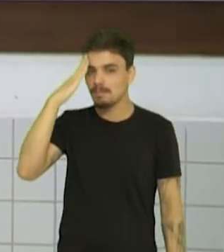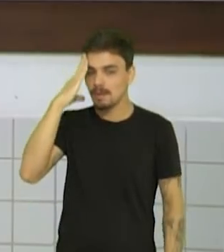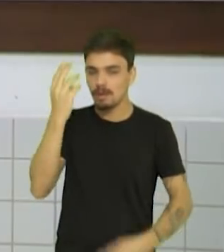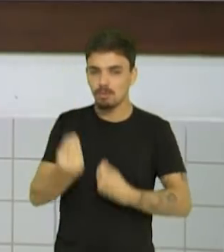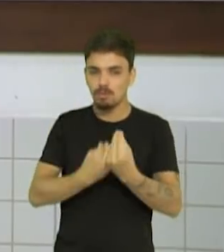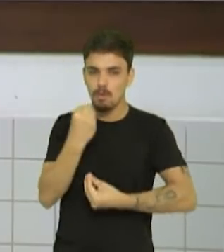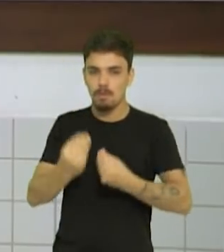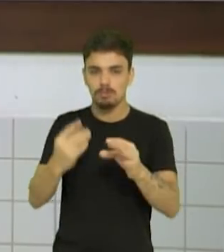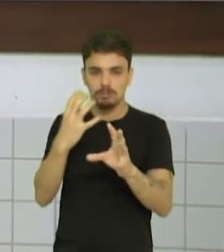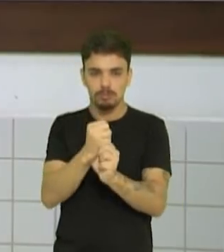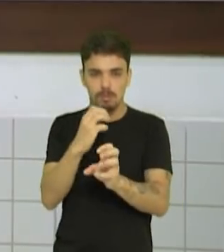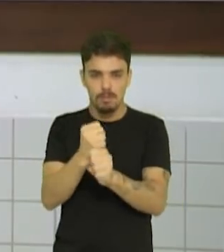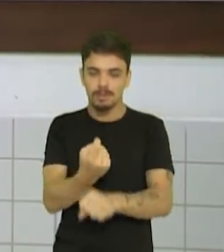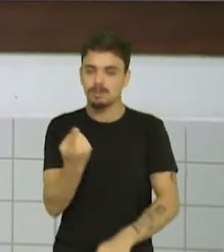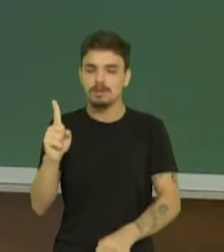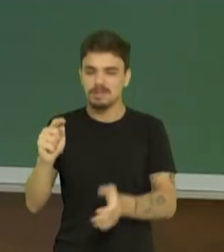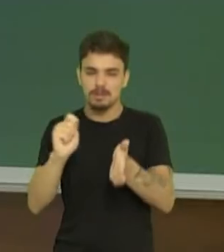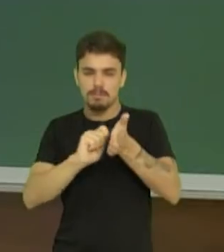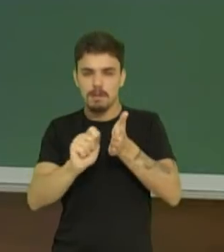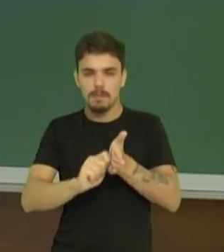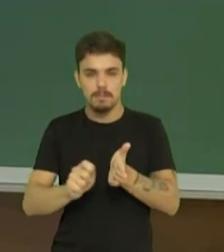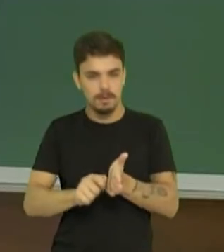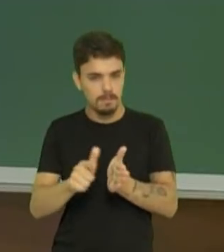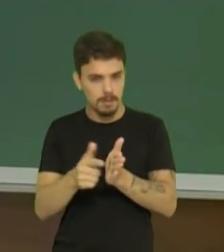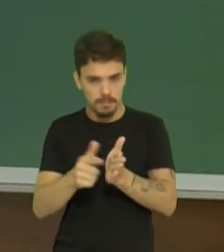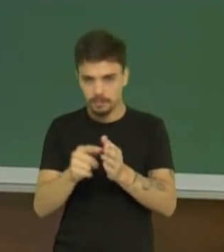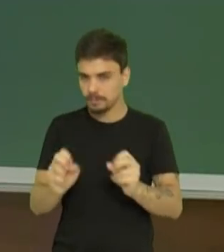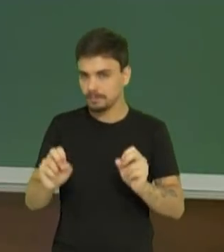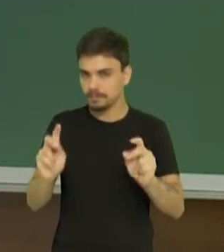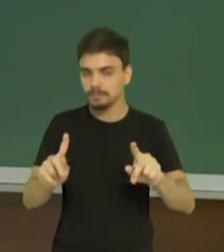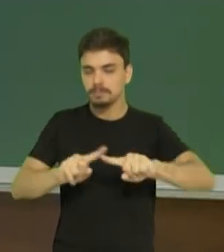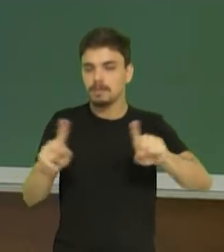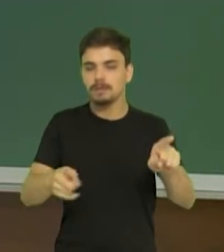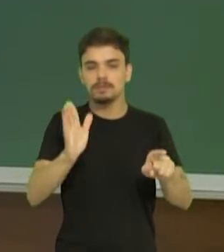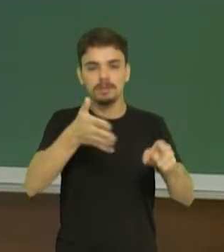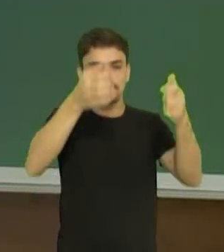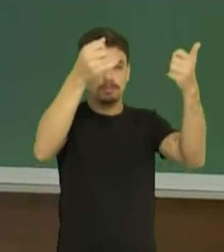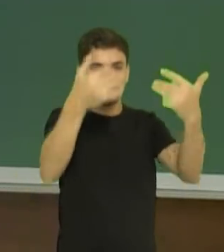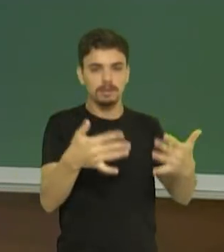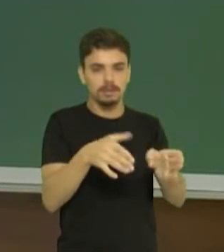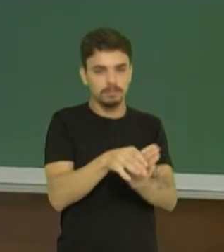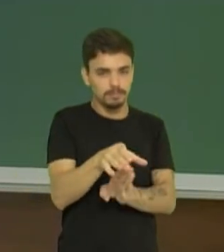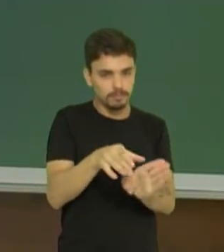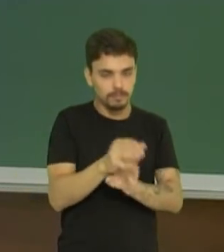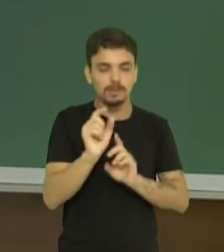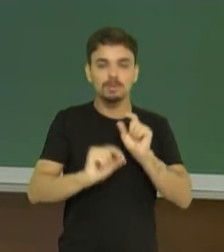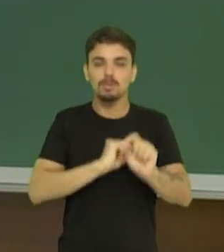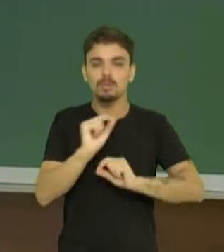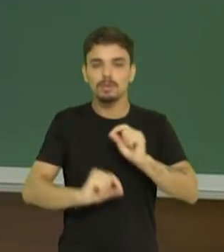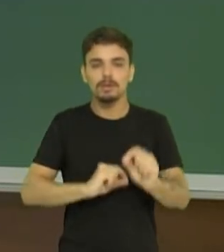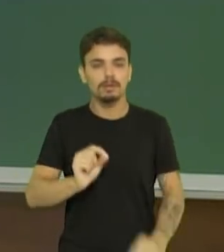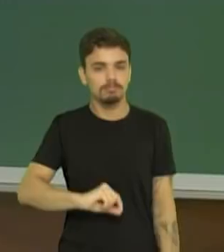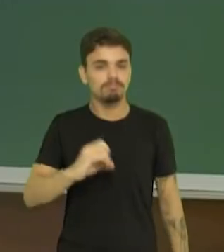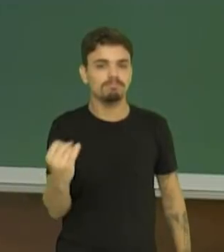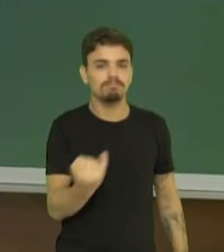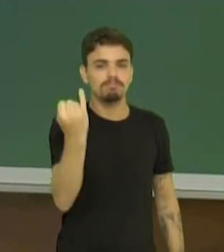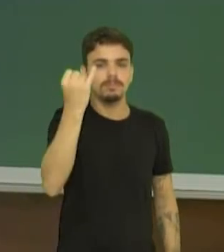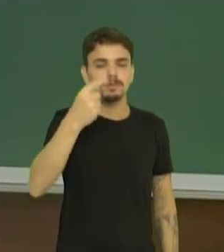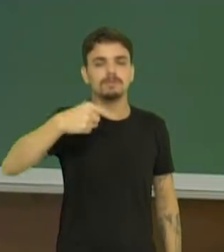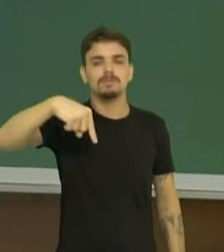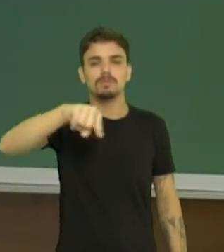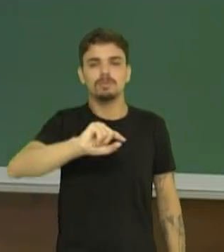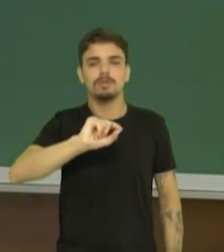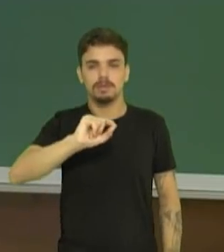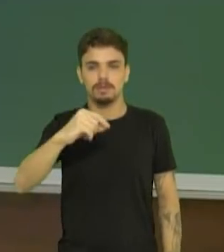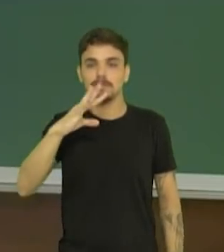bom? Vamos fazer a correção aqui agora. Como eu falei para vocês ali na dica, seria ideal, né? O ideal é que